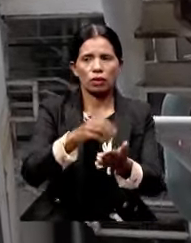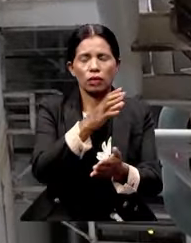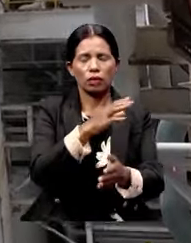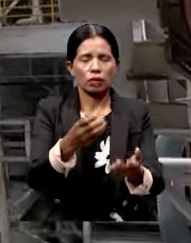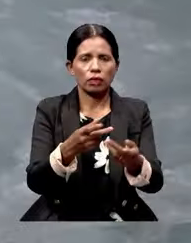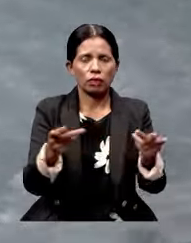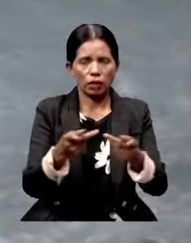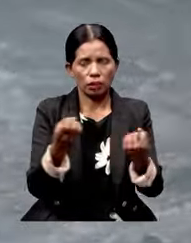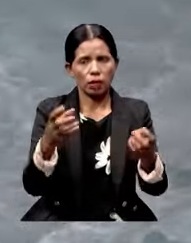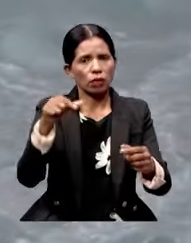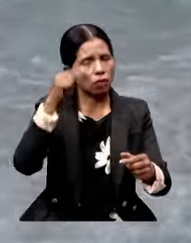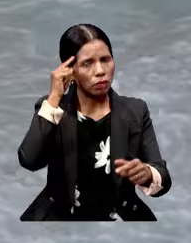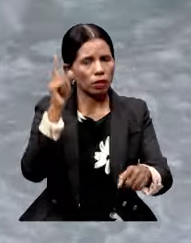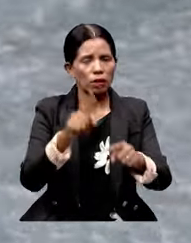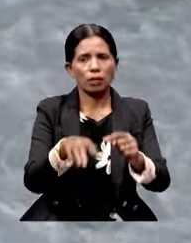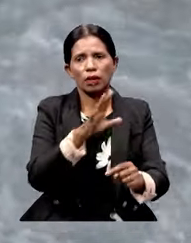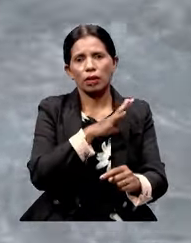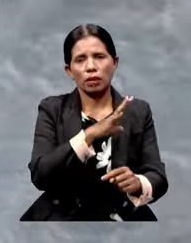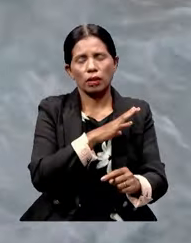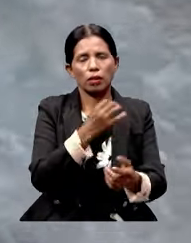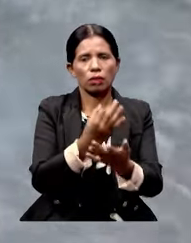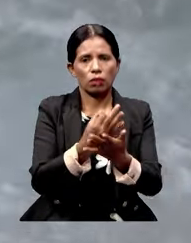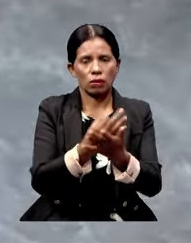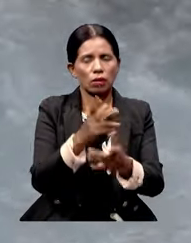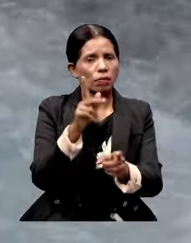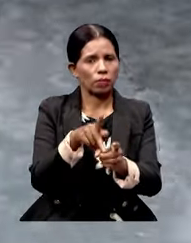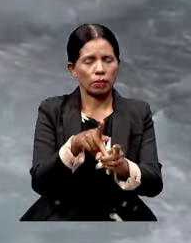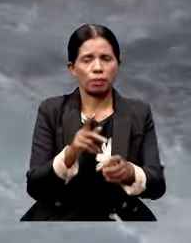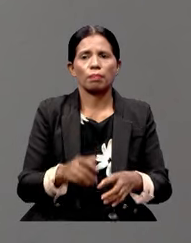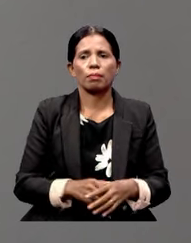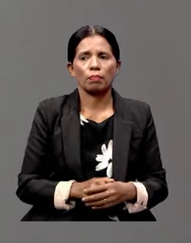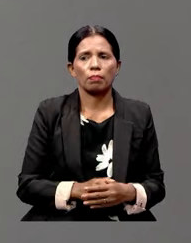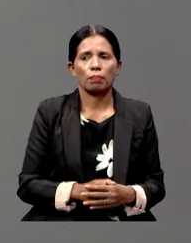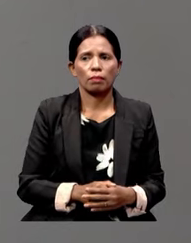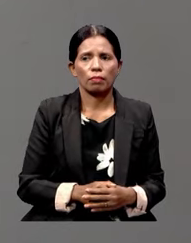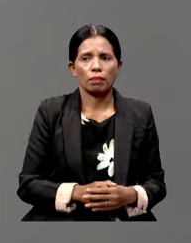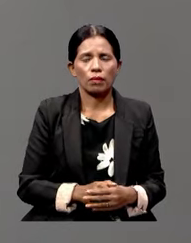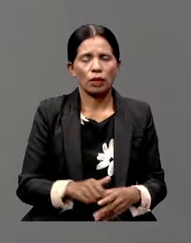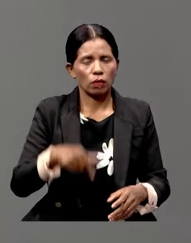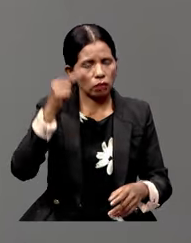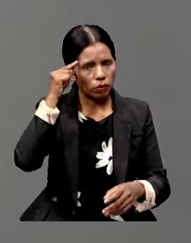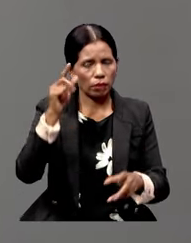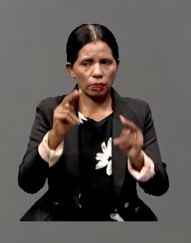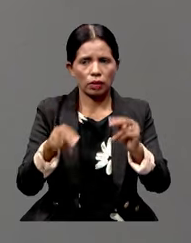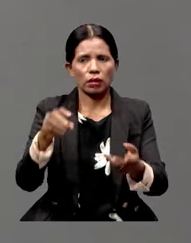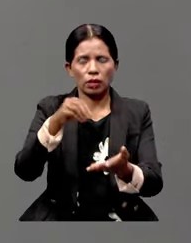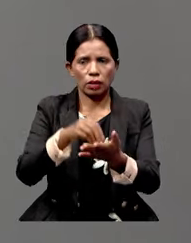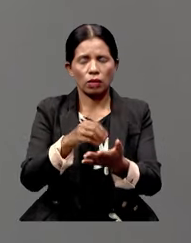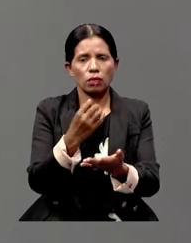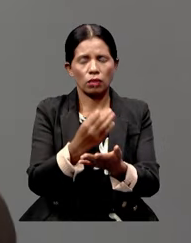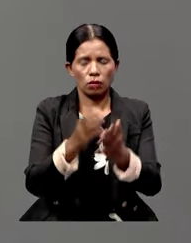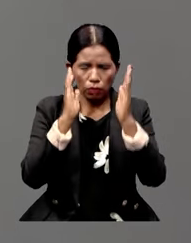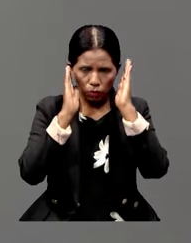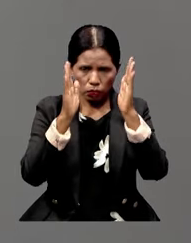oi no ne governo labele depende de ba fundo petrolífero. Governo precisa tau atenção máximo. Também tá até na hora da